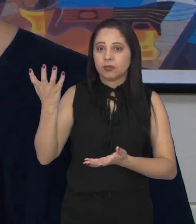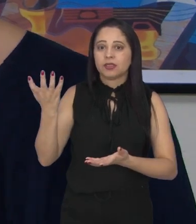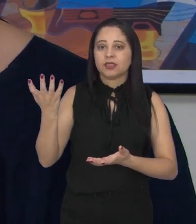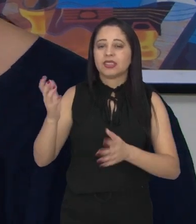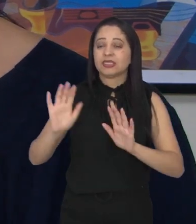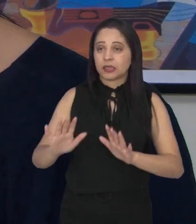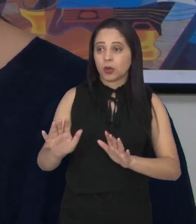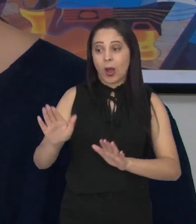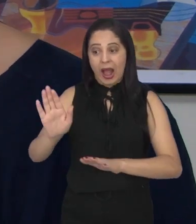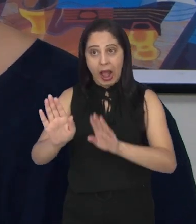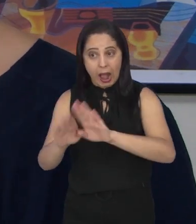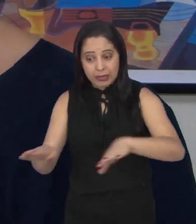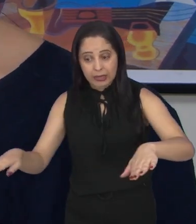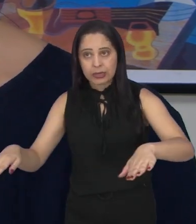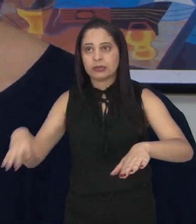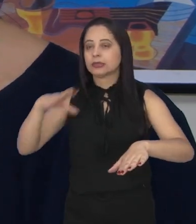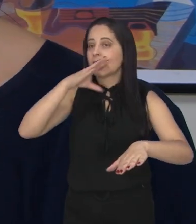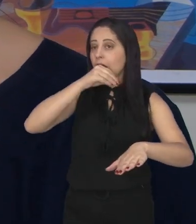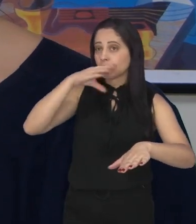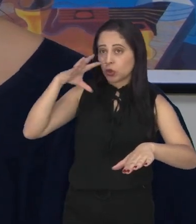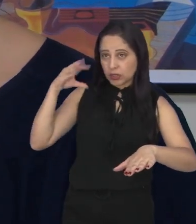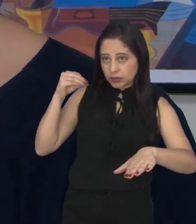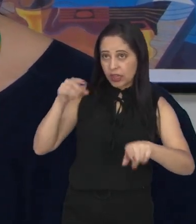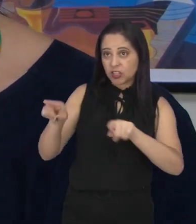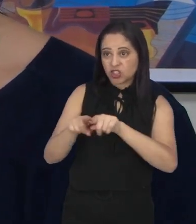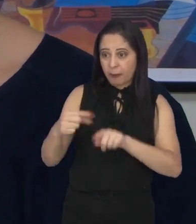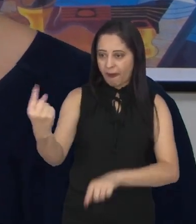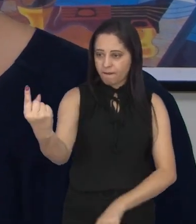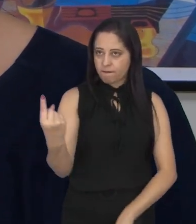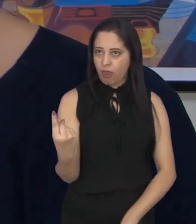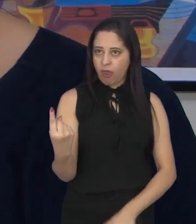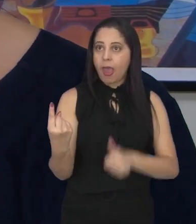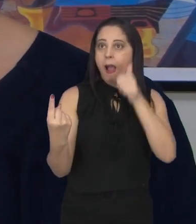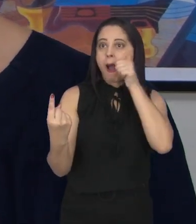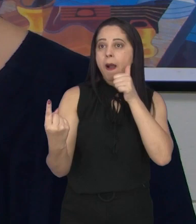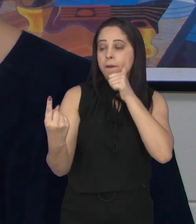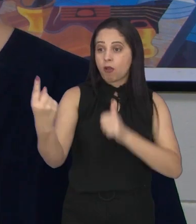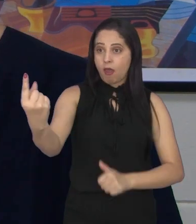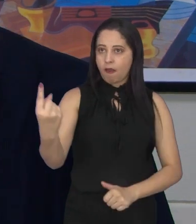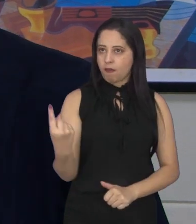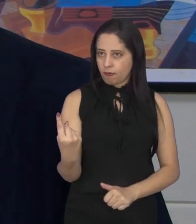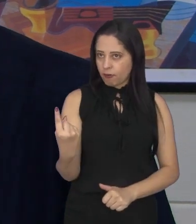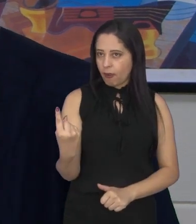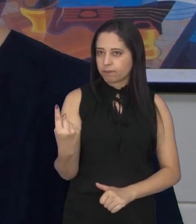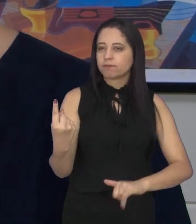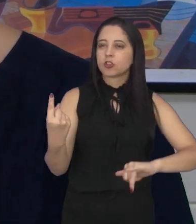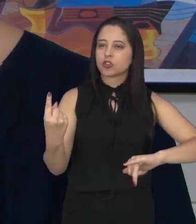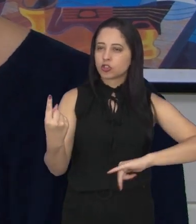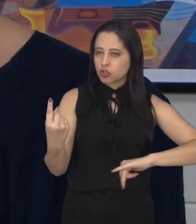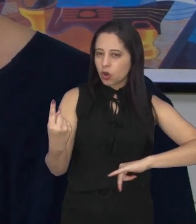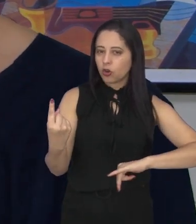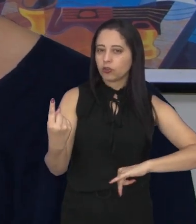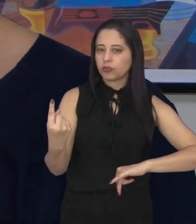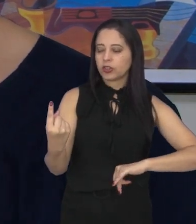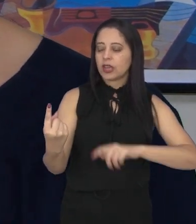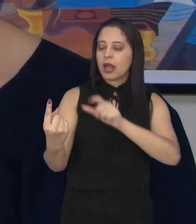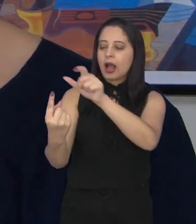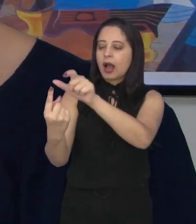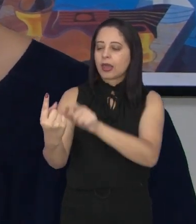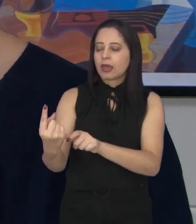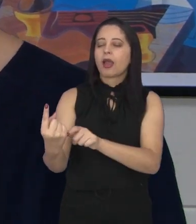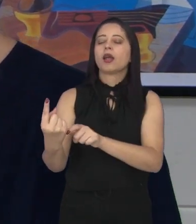evento. Então, assim, tanto a criança quanto adolescentes que vão lá e as próprias mulheres, né, as vítimas, quando elas vão contar, elas conseguem